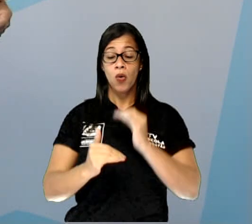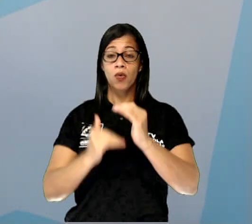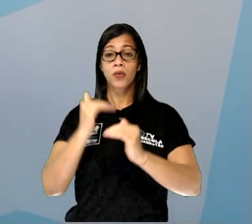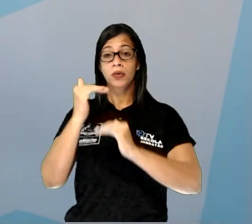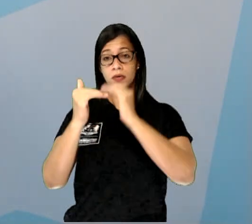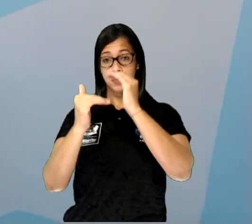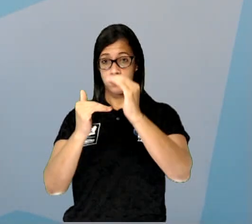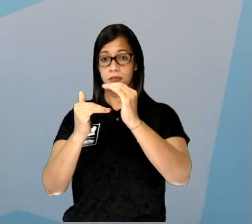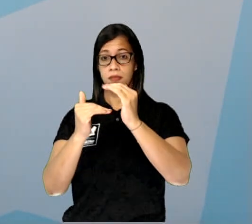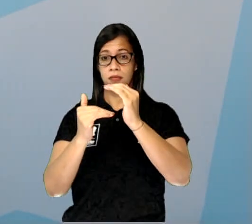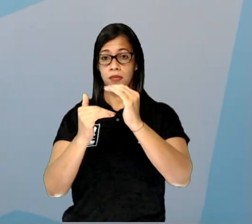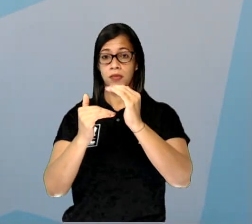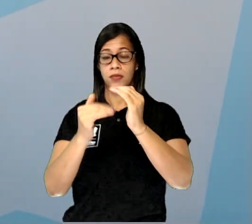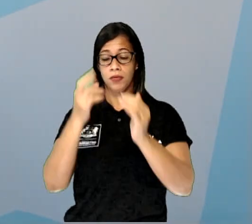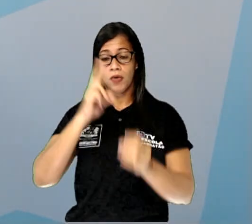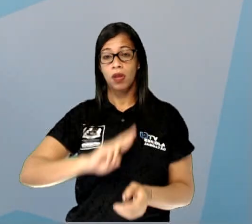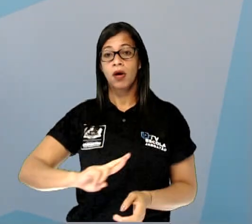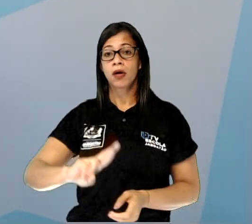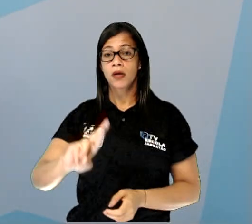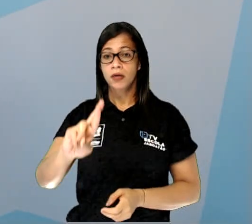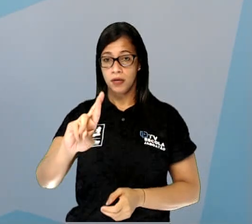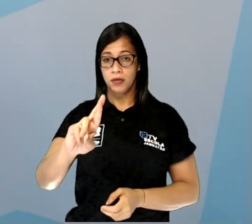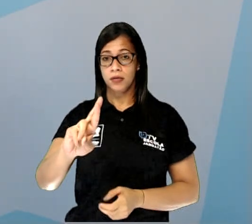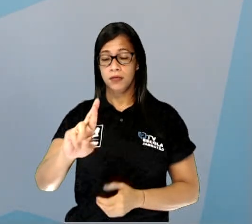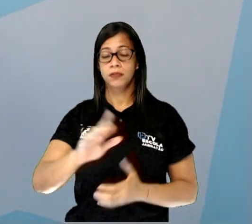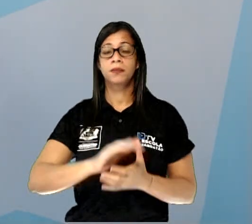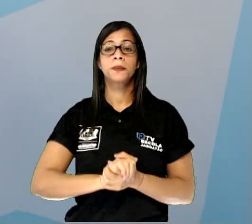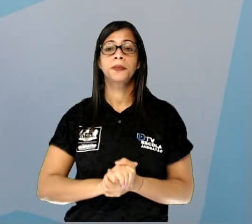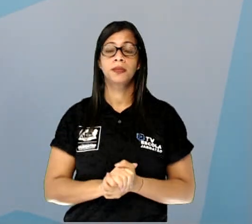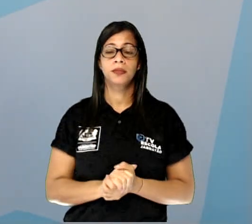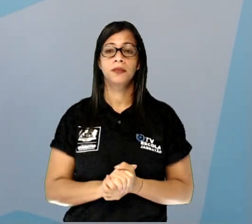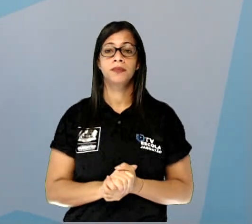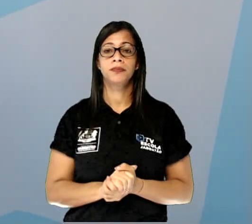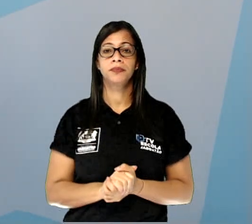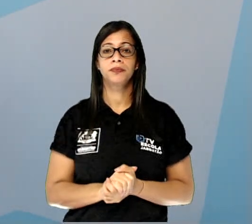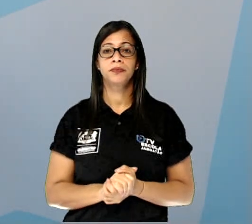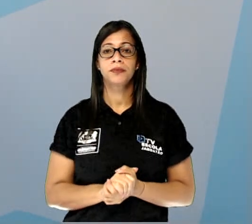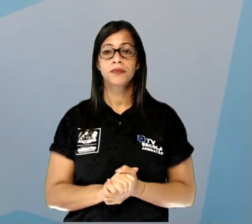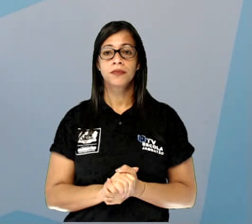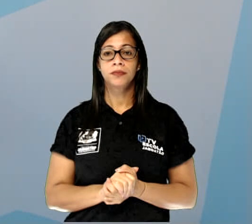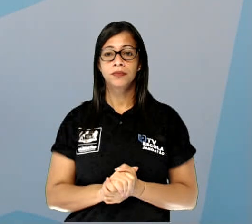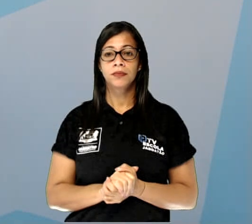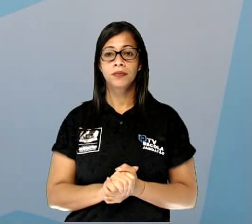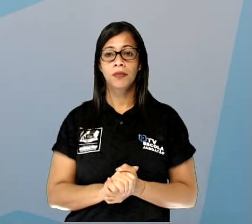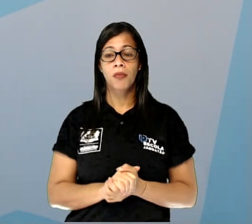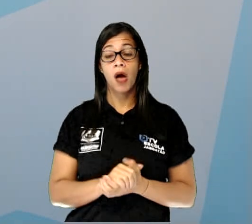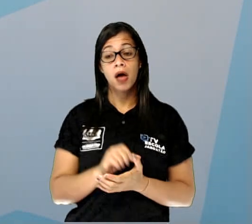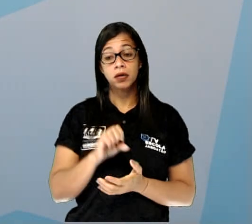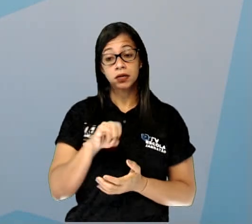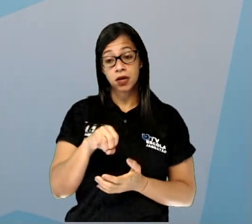uma resistência para que essa reforma não acontecesse. Só para você se situar, se não fosse a reforma